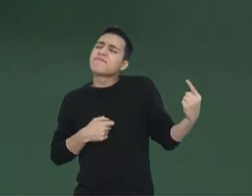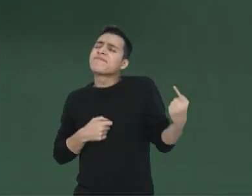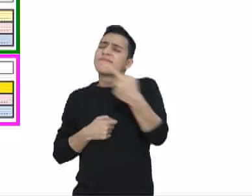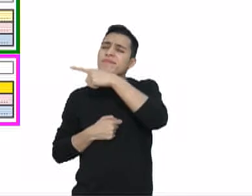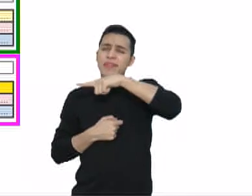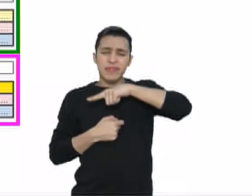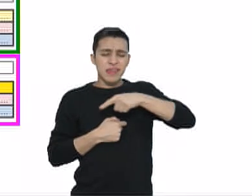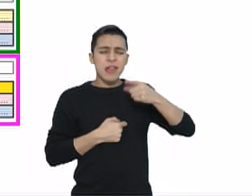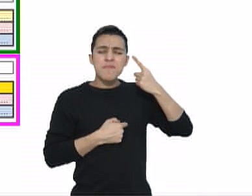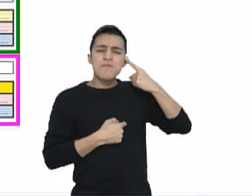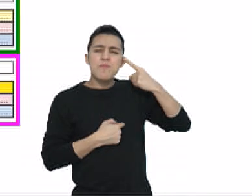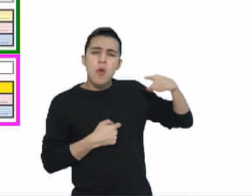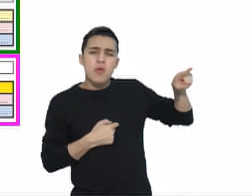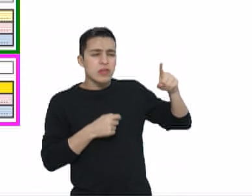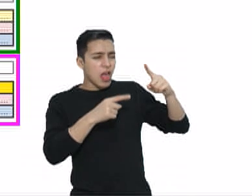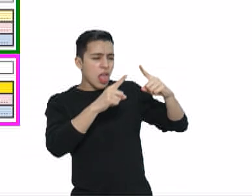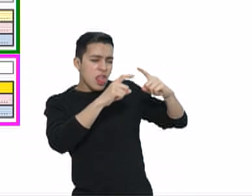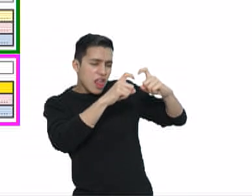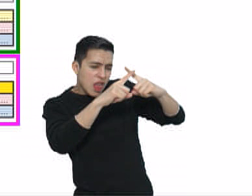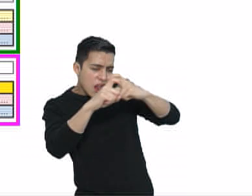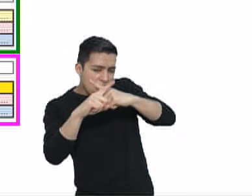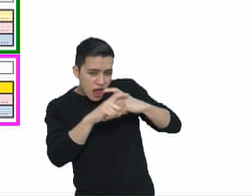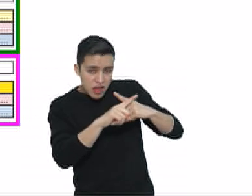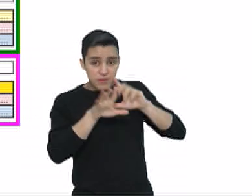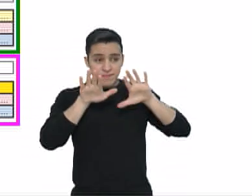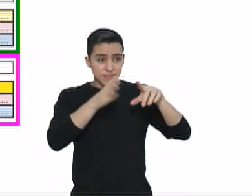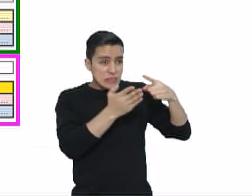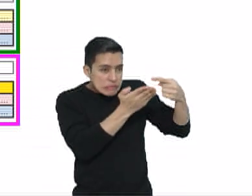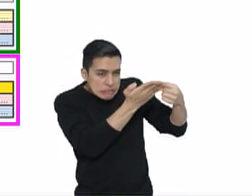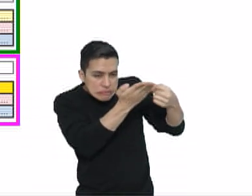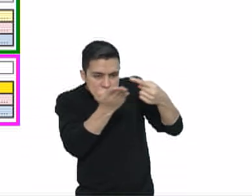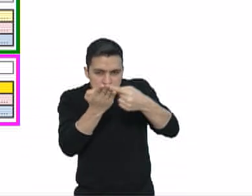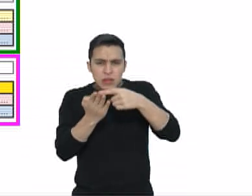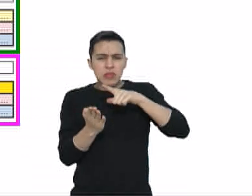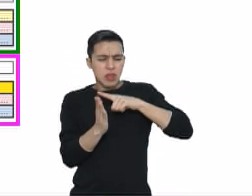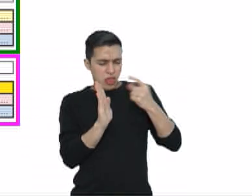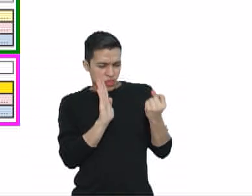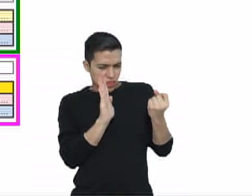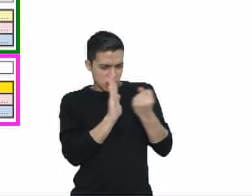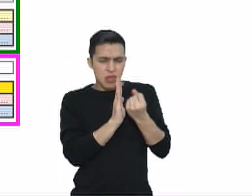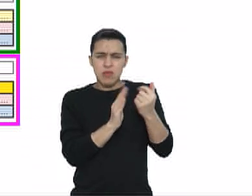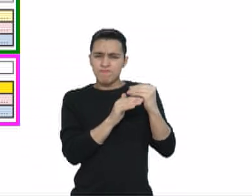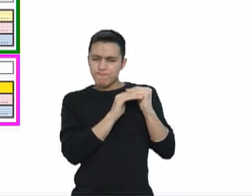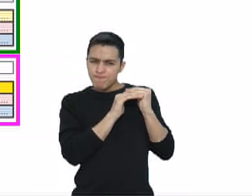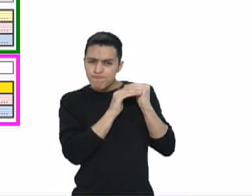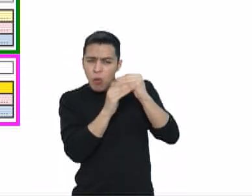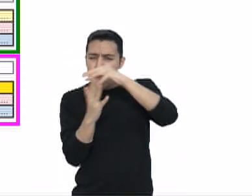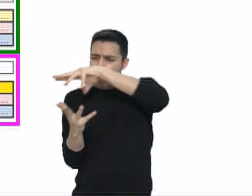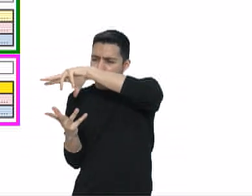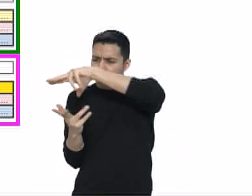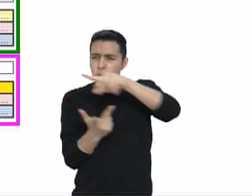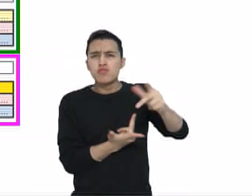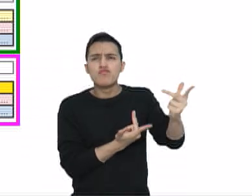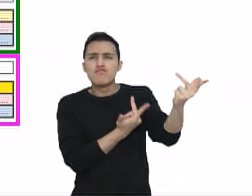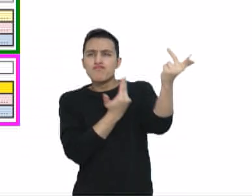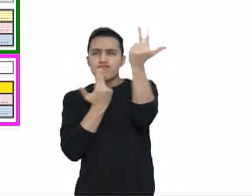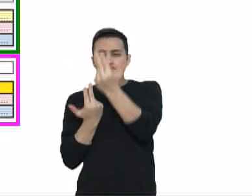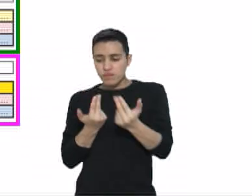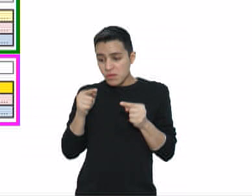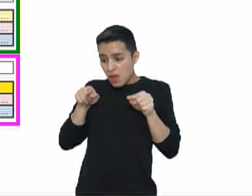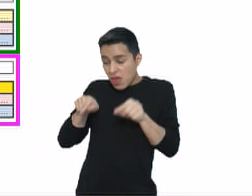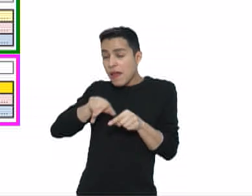temos as notas musicais, que na notação convencional nós temos esse símbolo, que é padronizado mundialmente, e na nossa notação